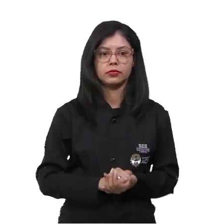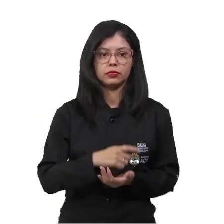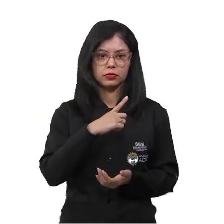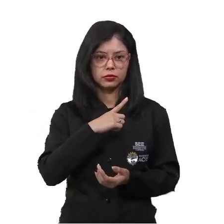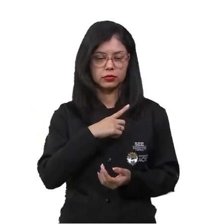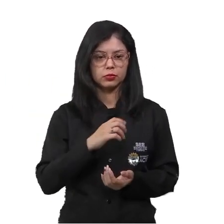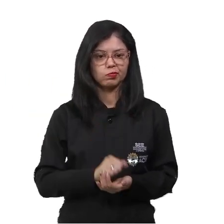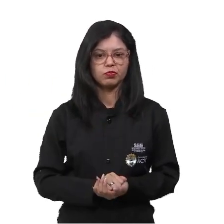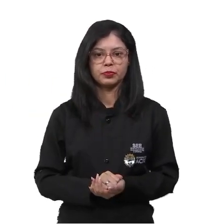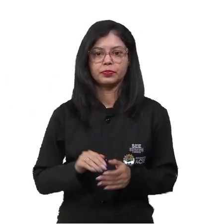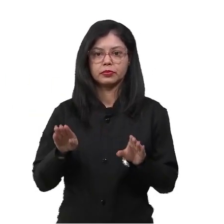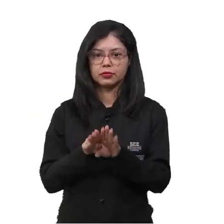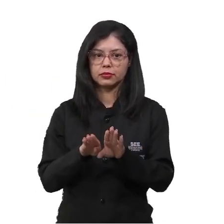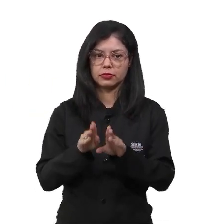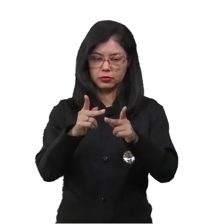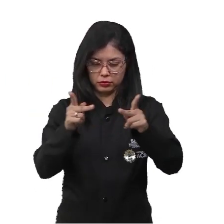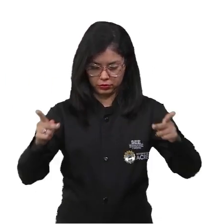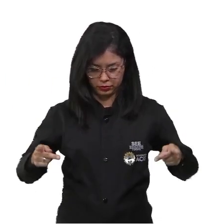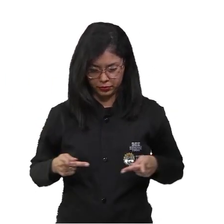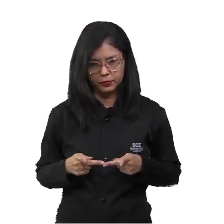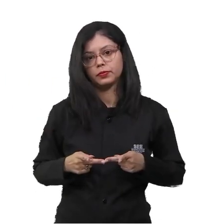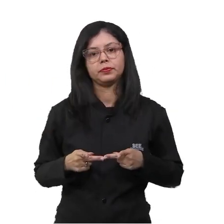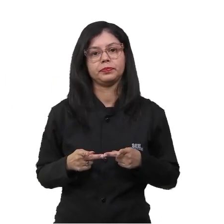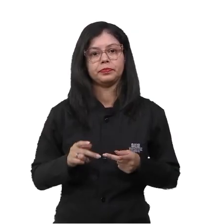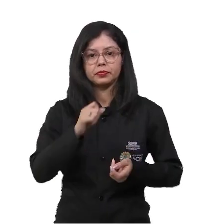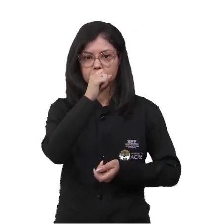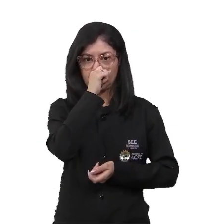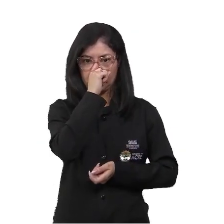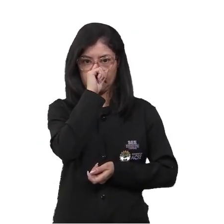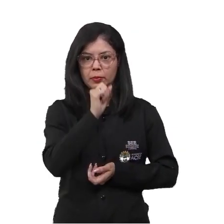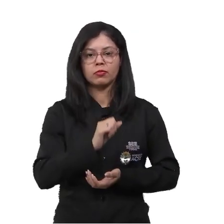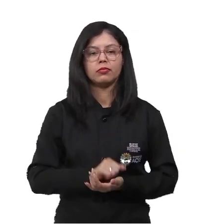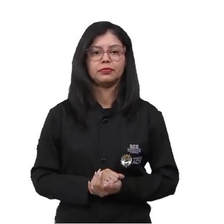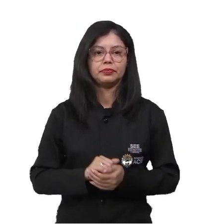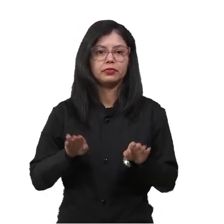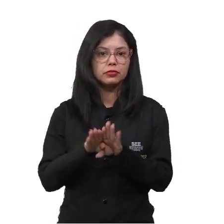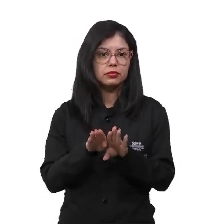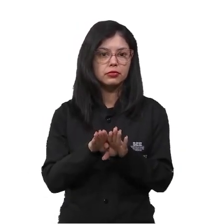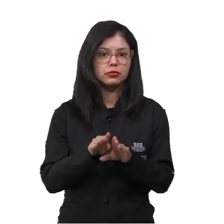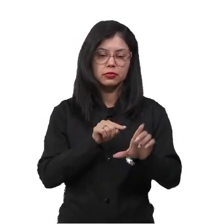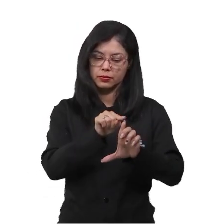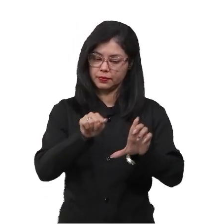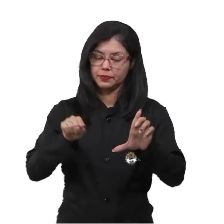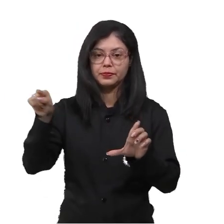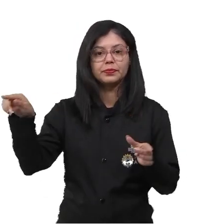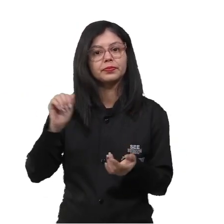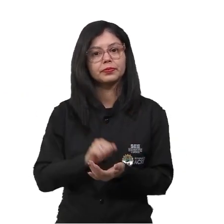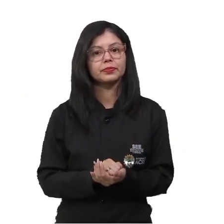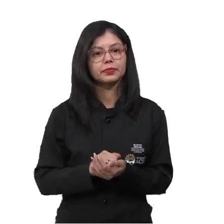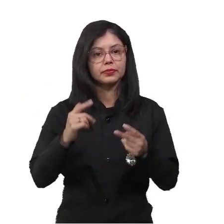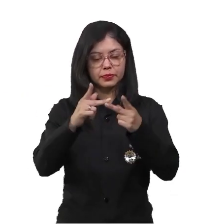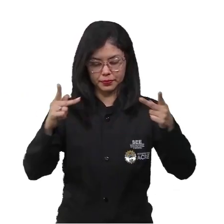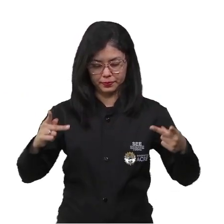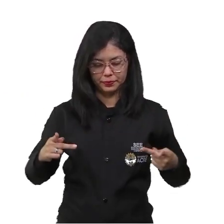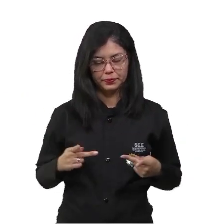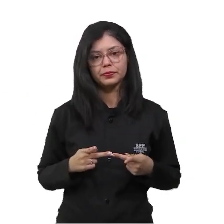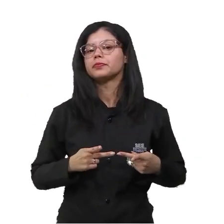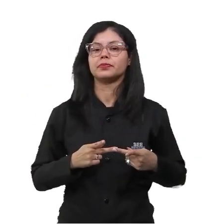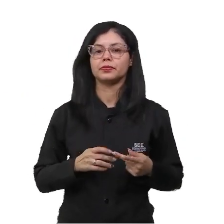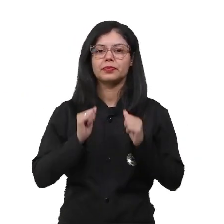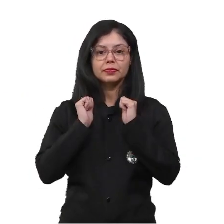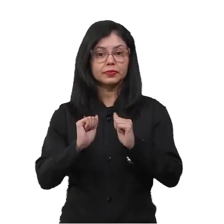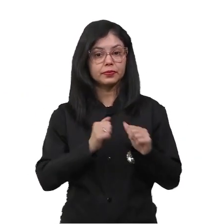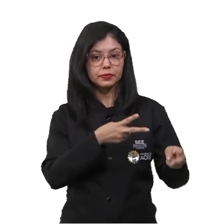tenho esse recurso didático, que é um tipo de gráfico que nós chamamos de gráfico em pizza, e aí você